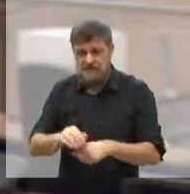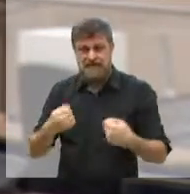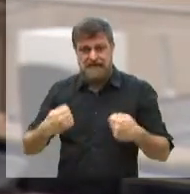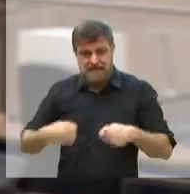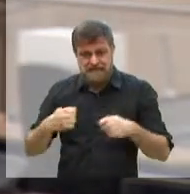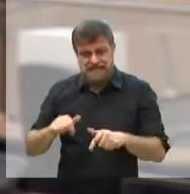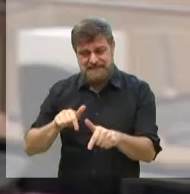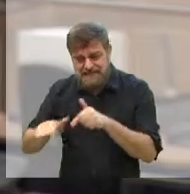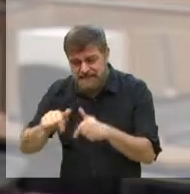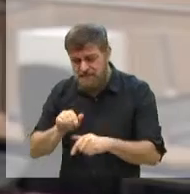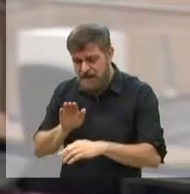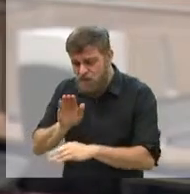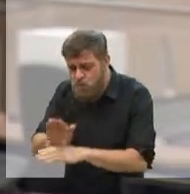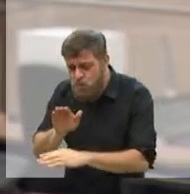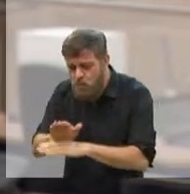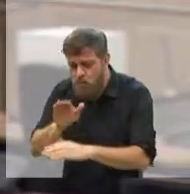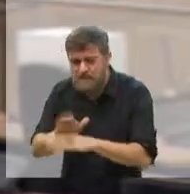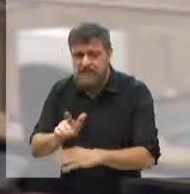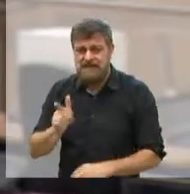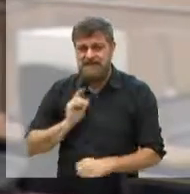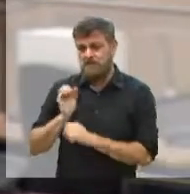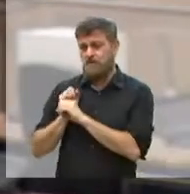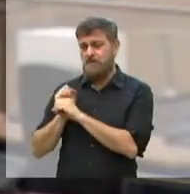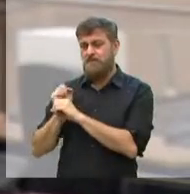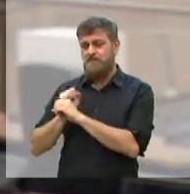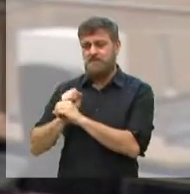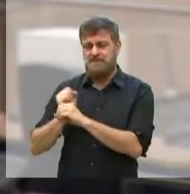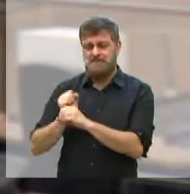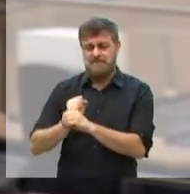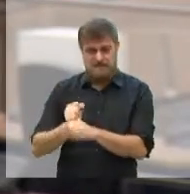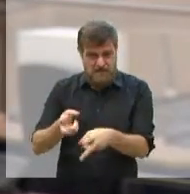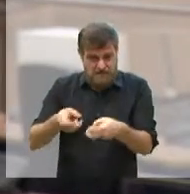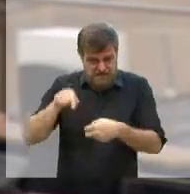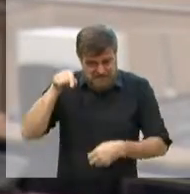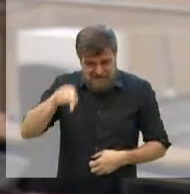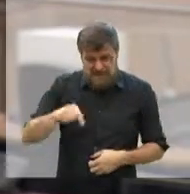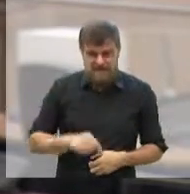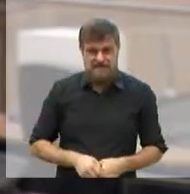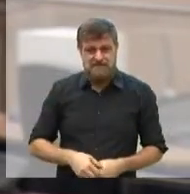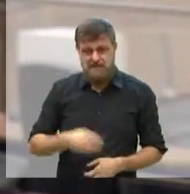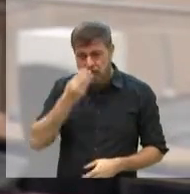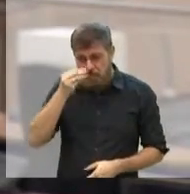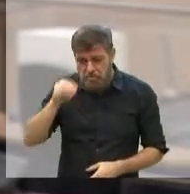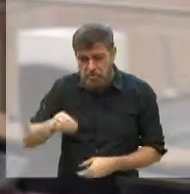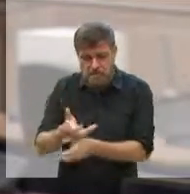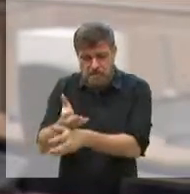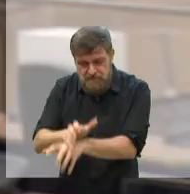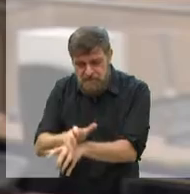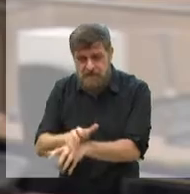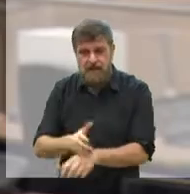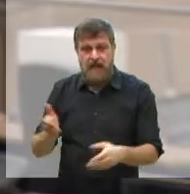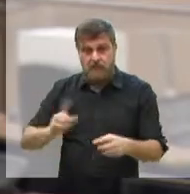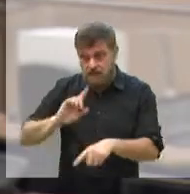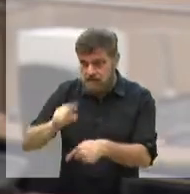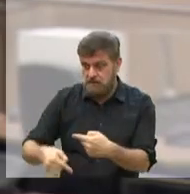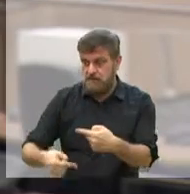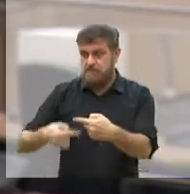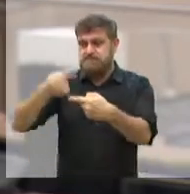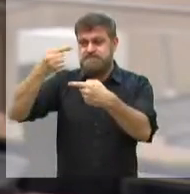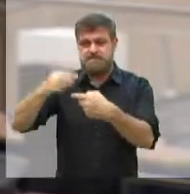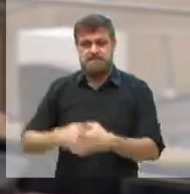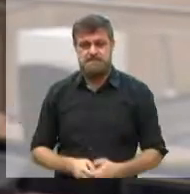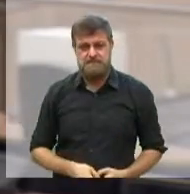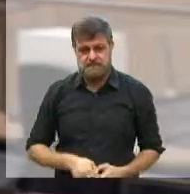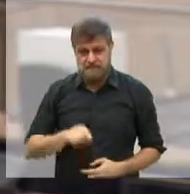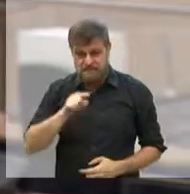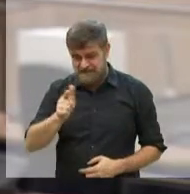de trabalho, que demandou muitos anos, como vocês podem perceber, de trabalho, com o sucesso que está tendo, mas